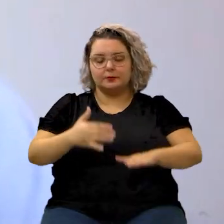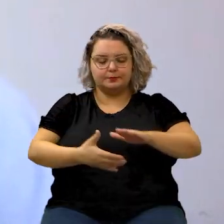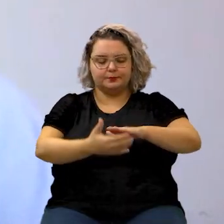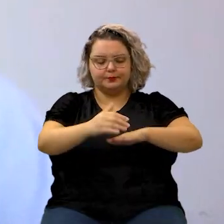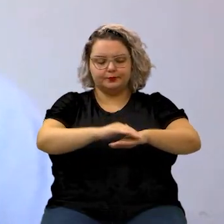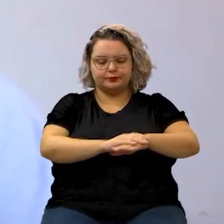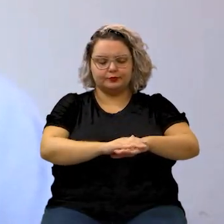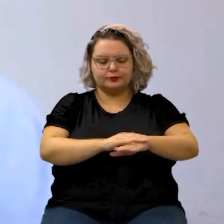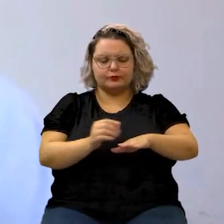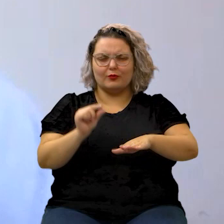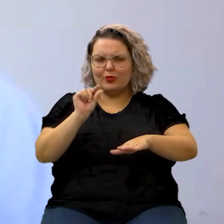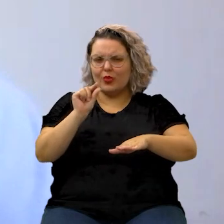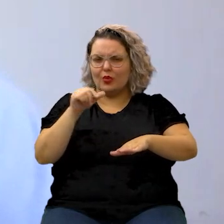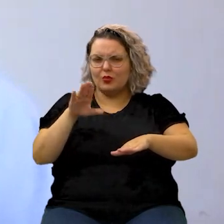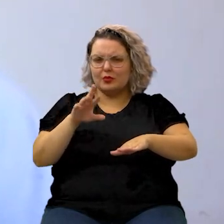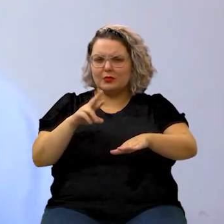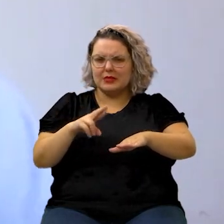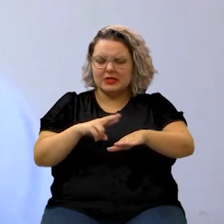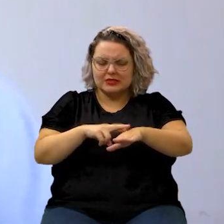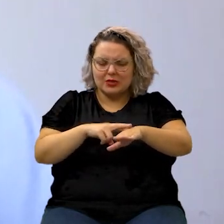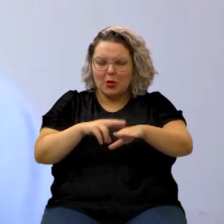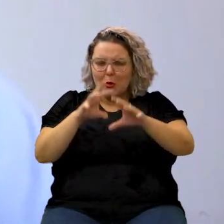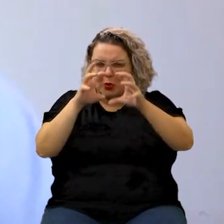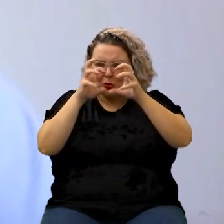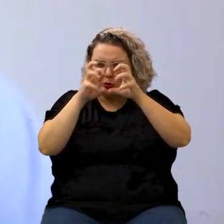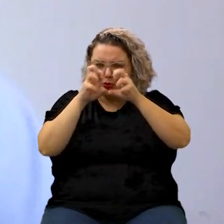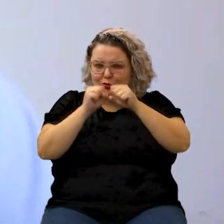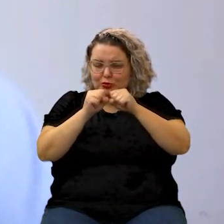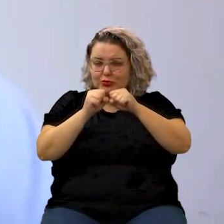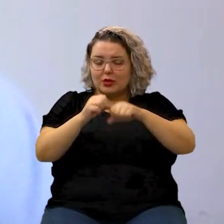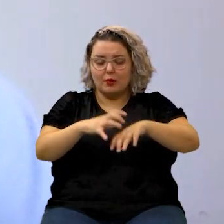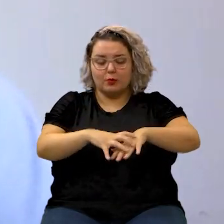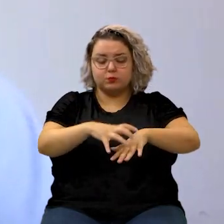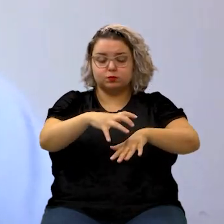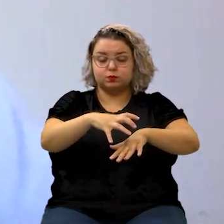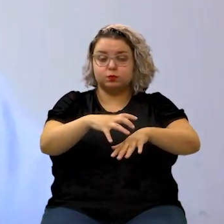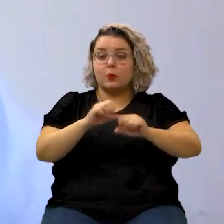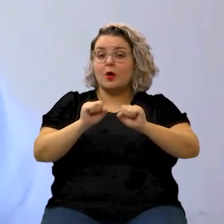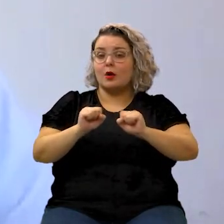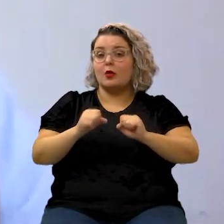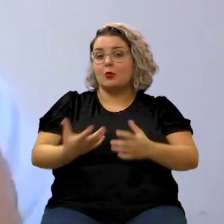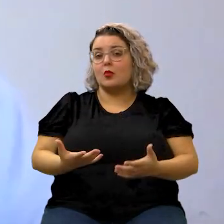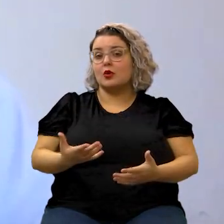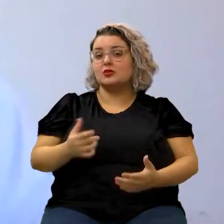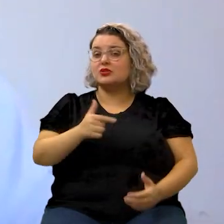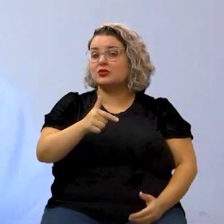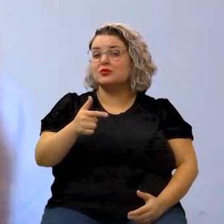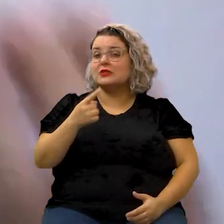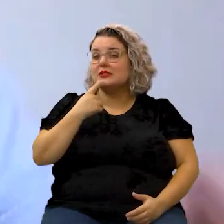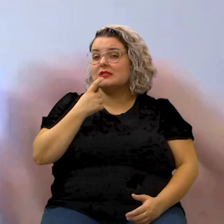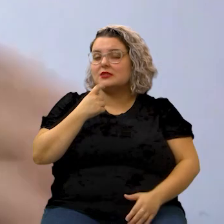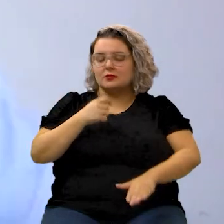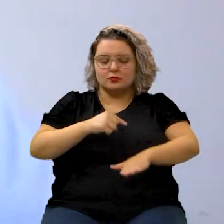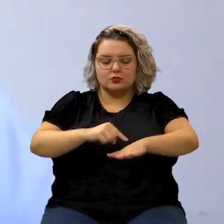Se o pé começar a ficar um pouquinho mais escuro, quer dizer que ele está mais inchado e pode ser que não esteja chegando muito sangue na região,